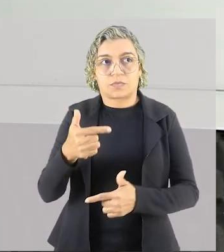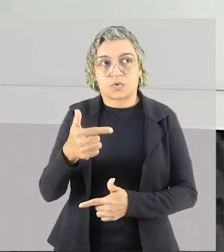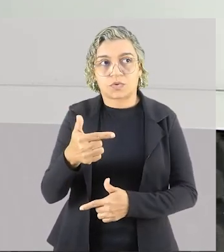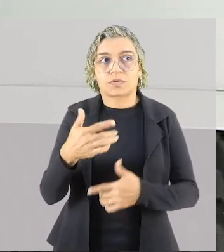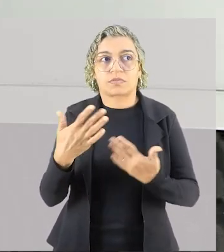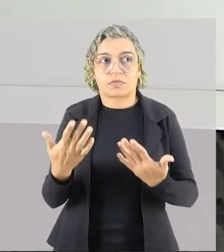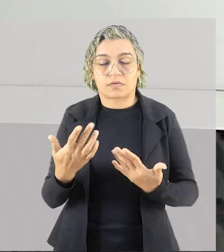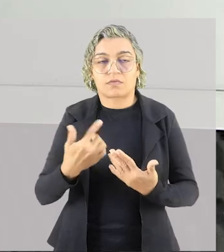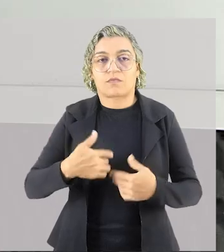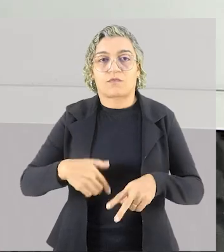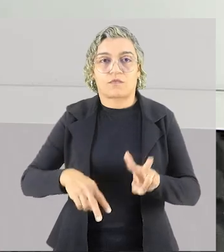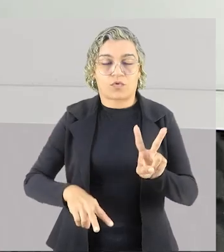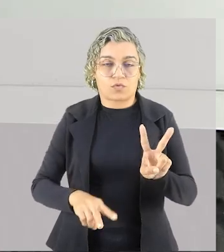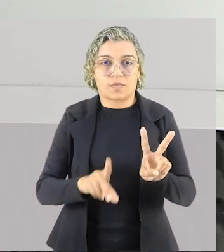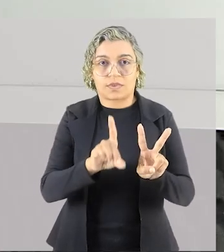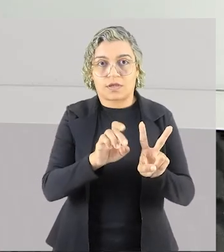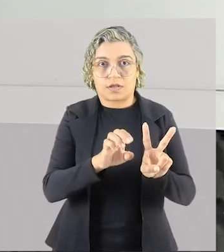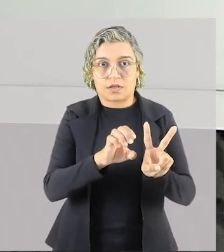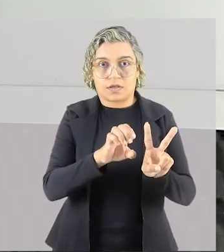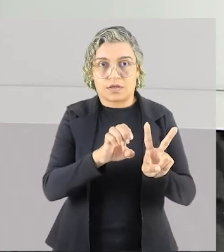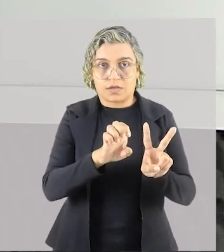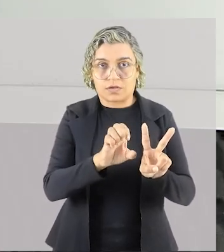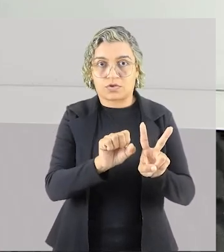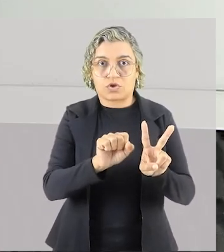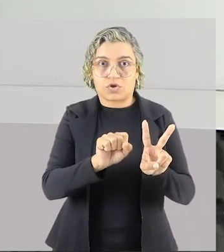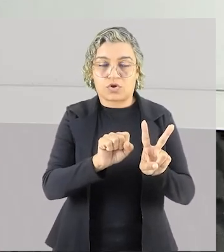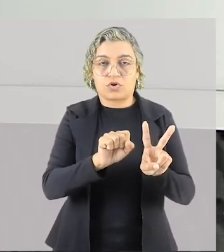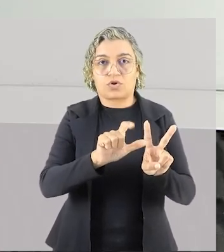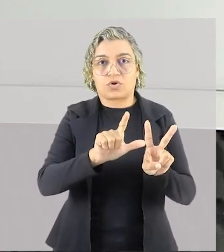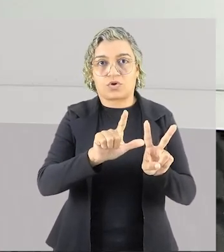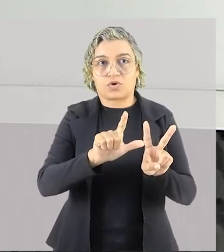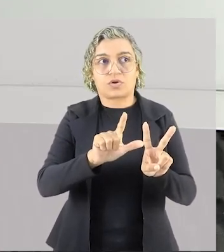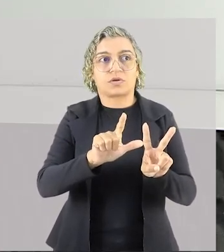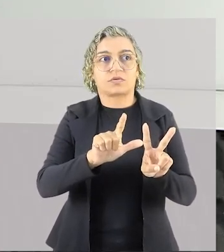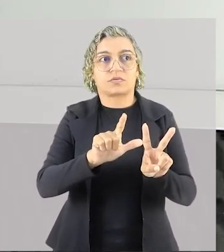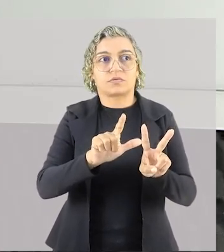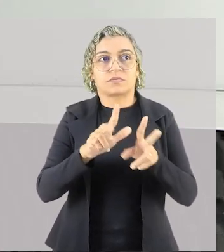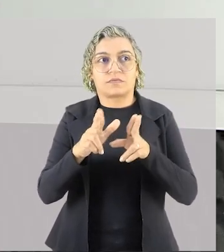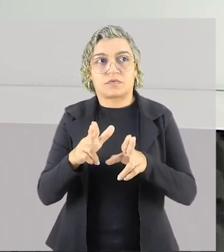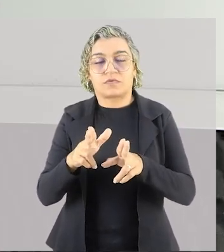ao volume do objeto, vai ser igual a